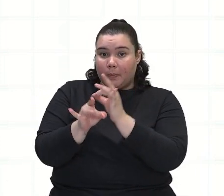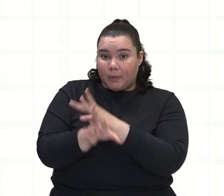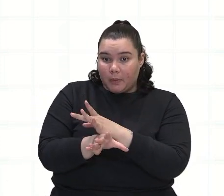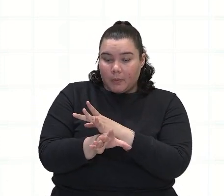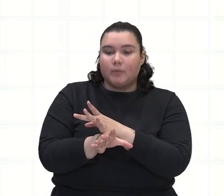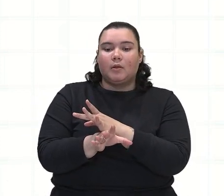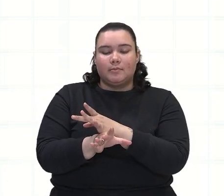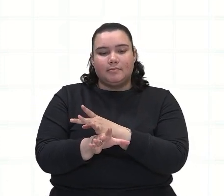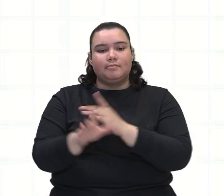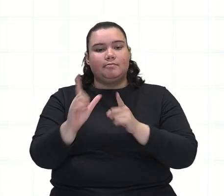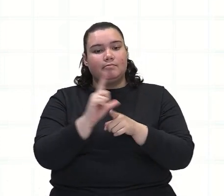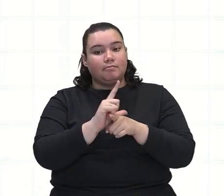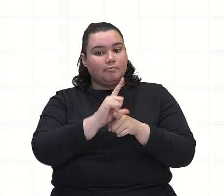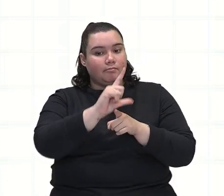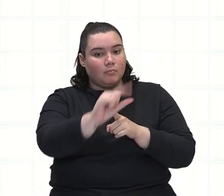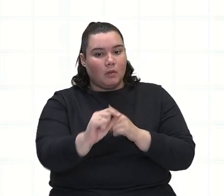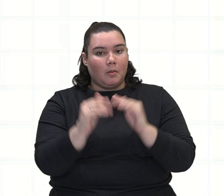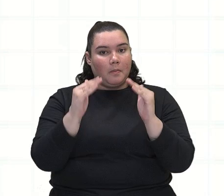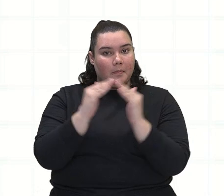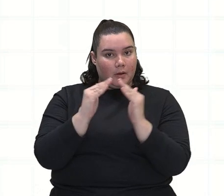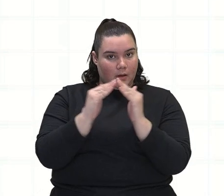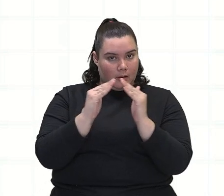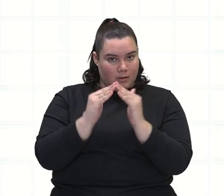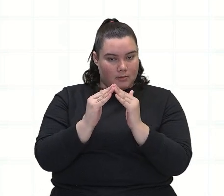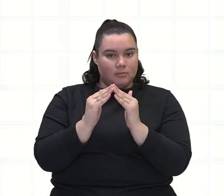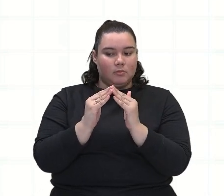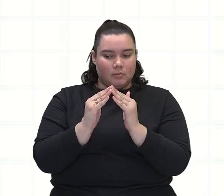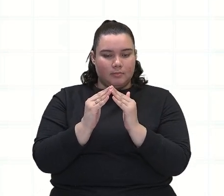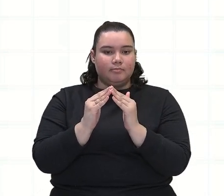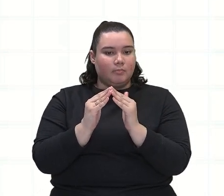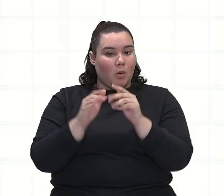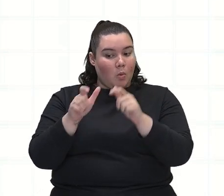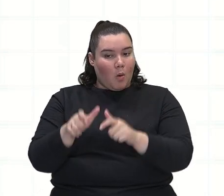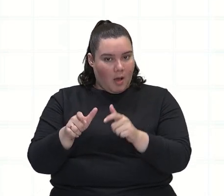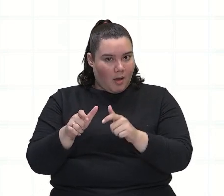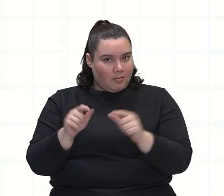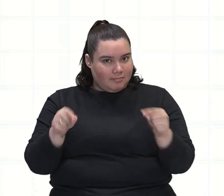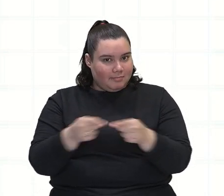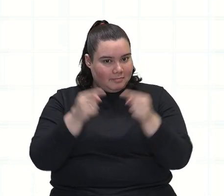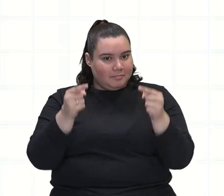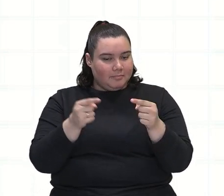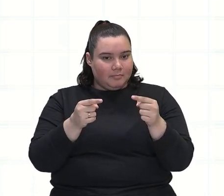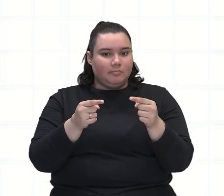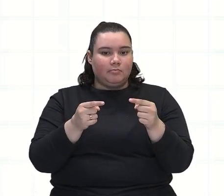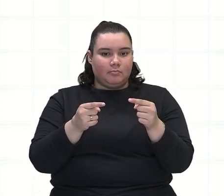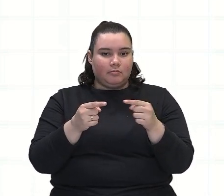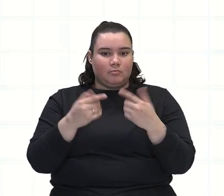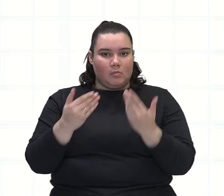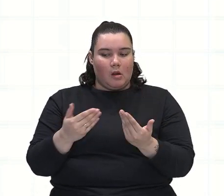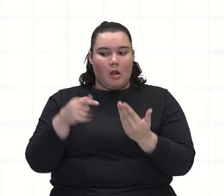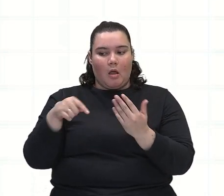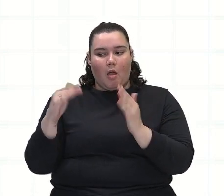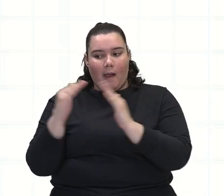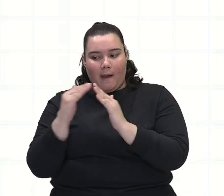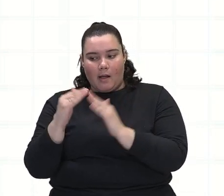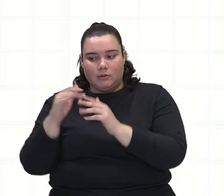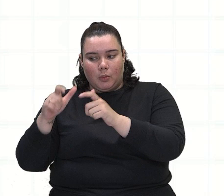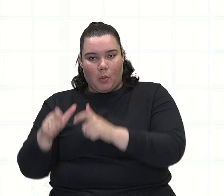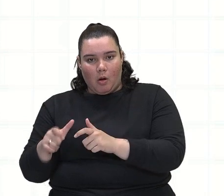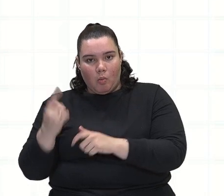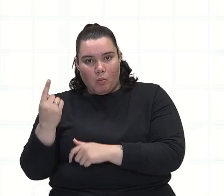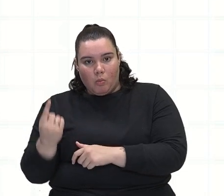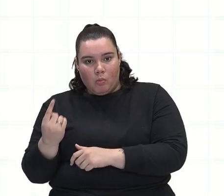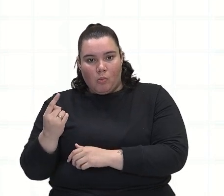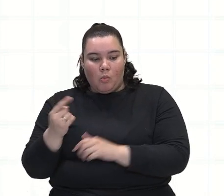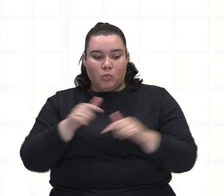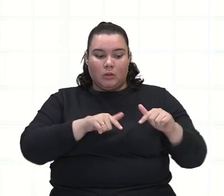terminar, ele saiu da obra, o local para onde ele foi, ó. Aqui eu tenho casa, que é um dos locais, e o trabalho,